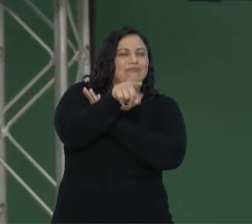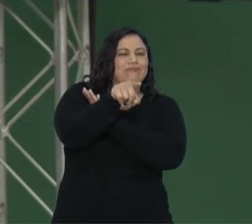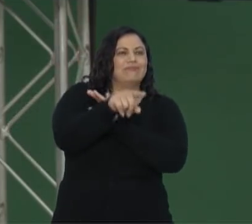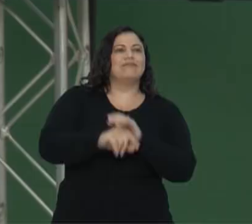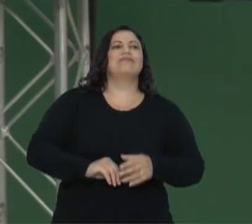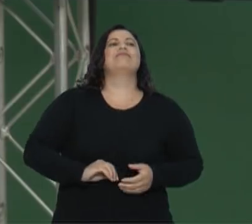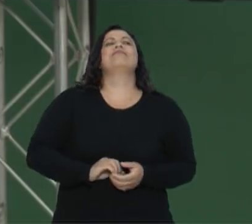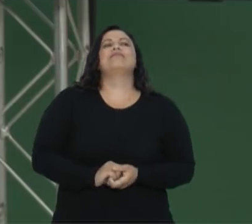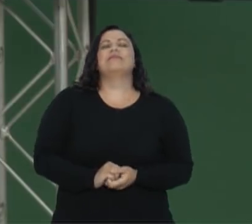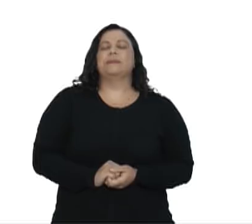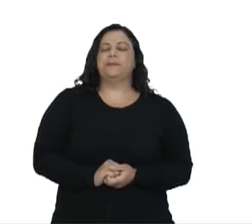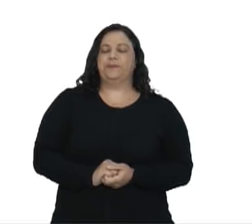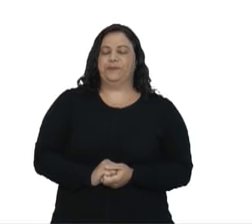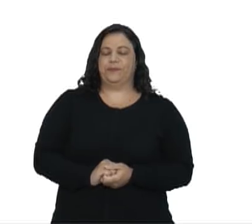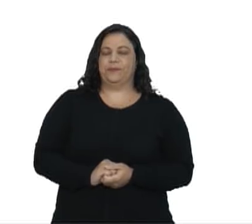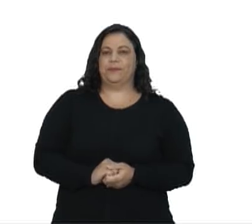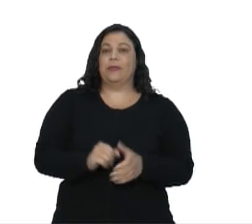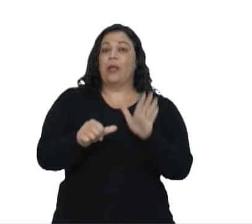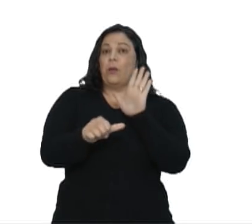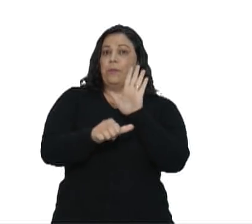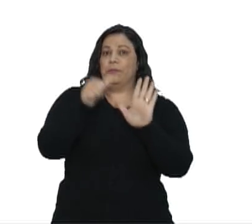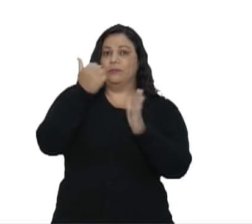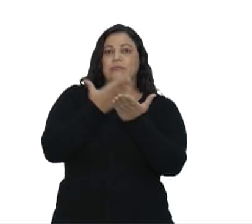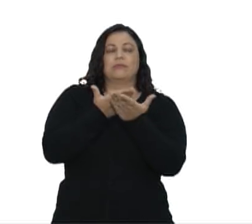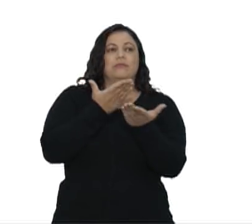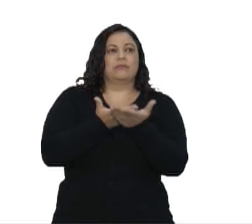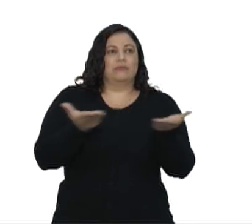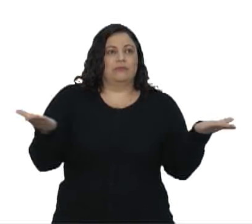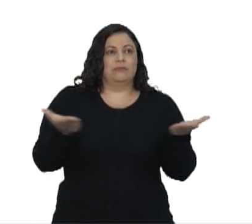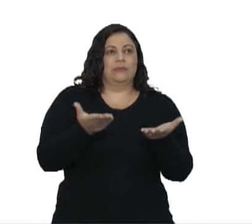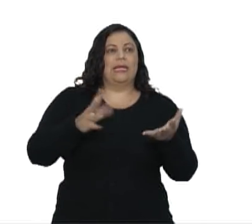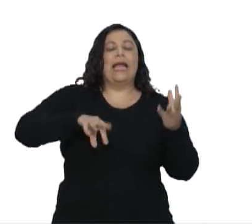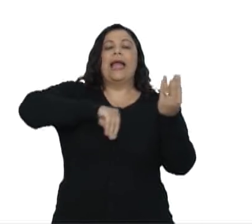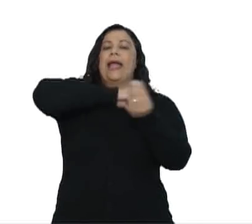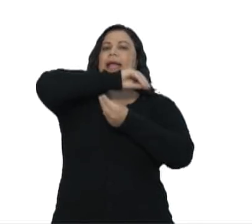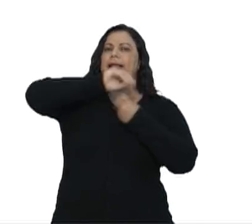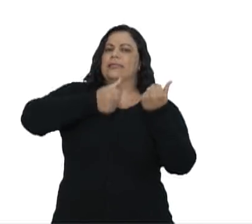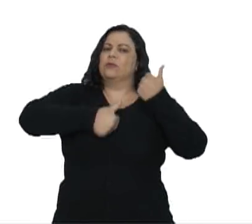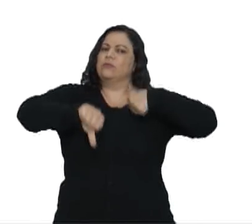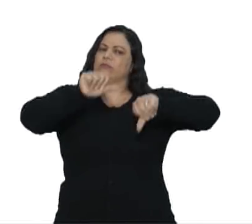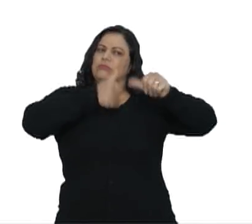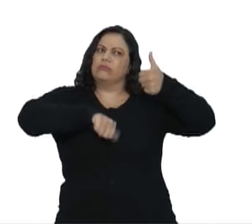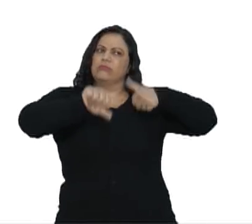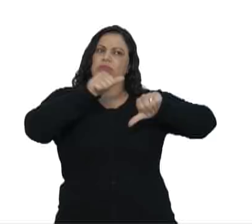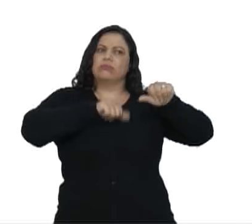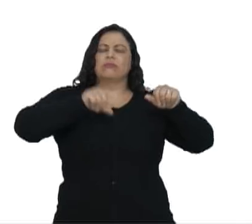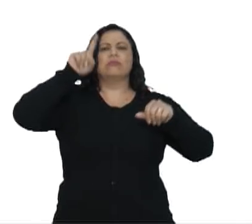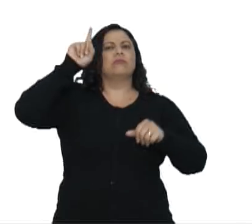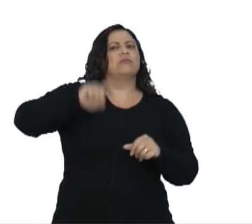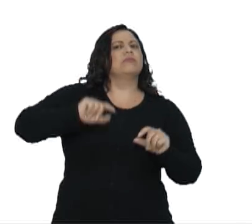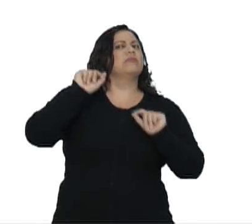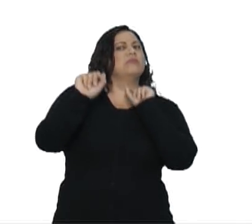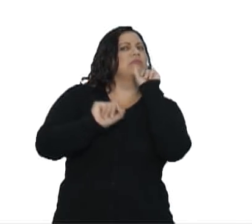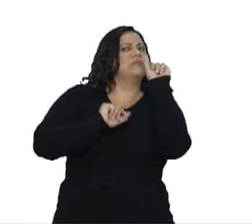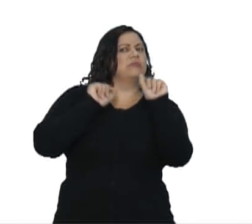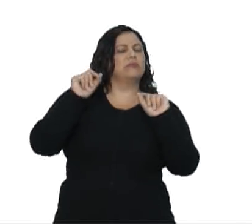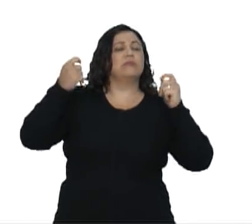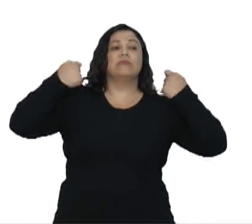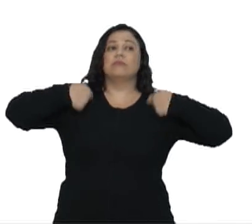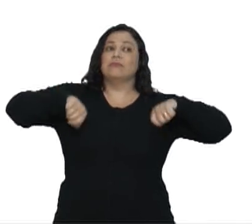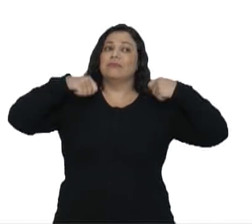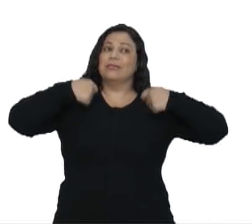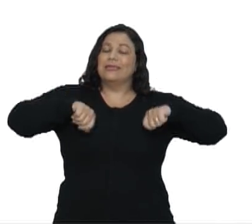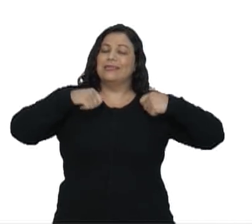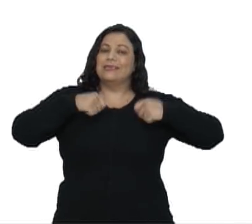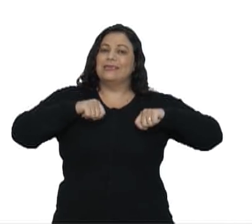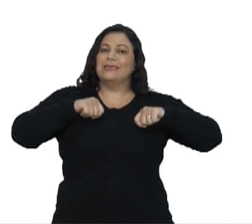vamos acompanhar comigo. Primeiro quiz da nossa aula de hoje. Reações químicas são fenômenos em que necessariamente